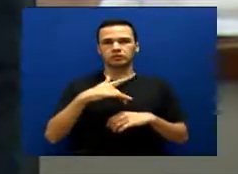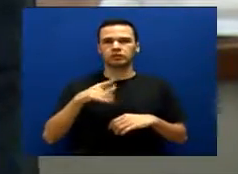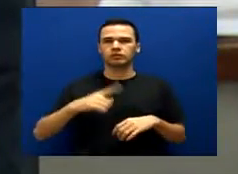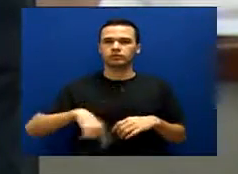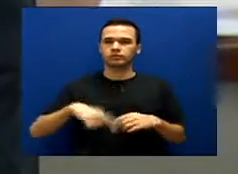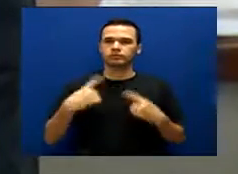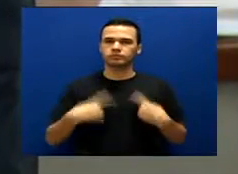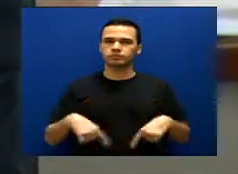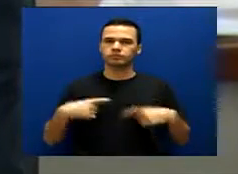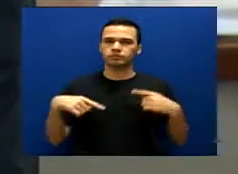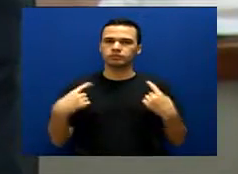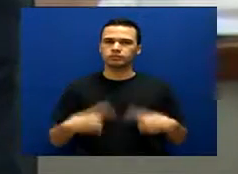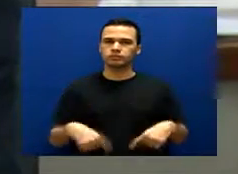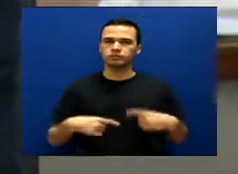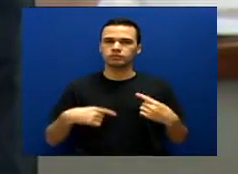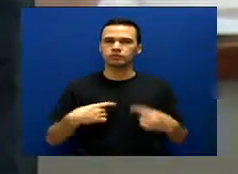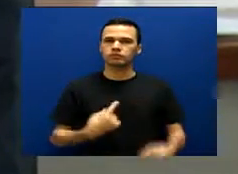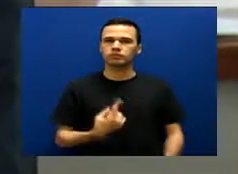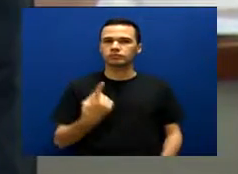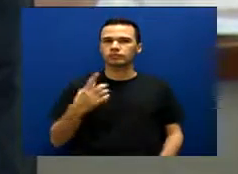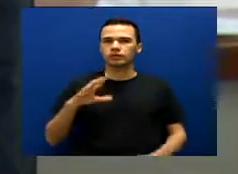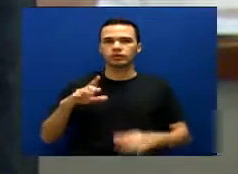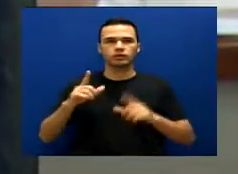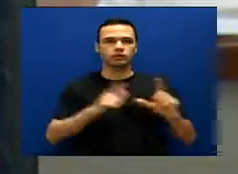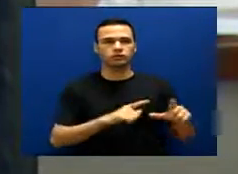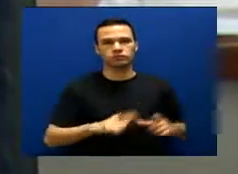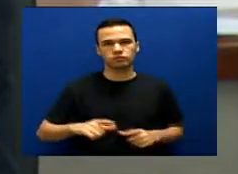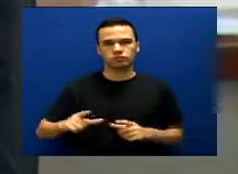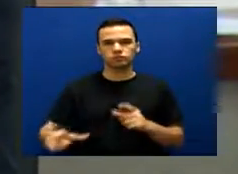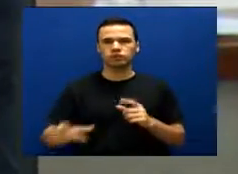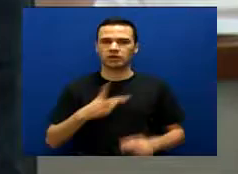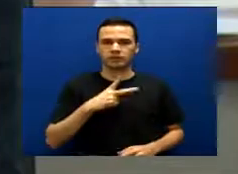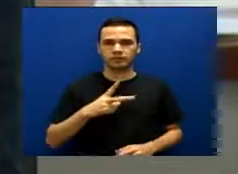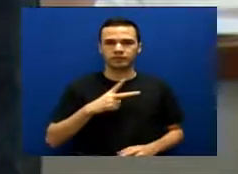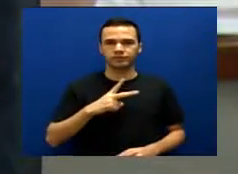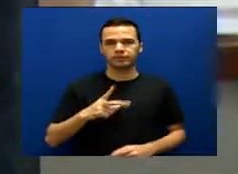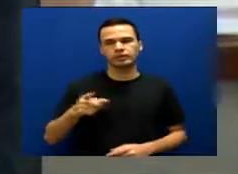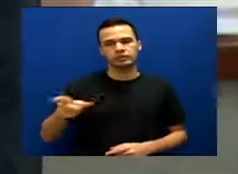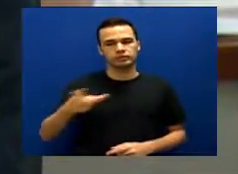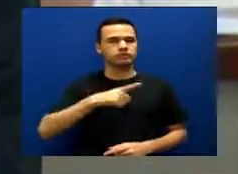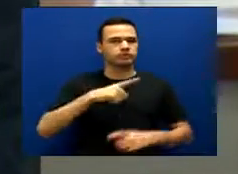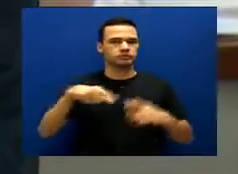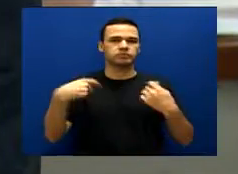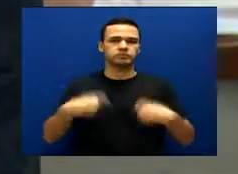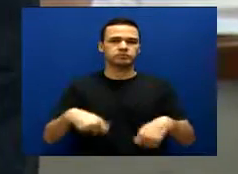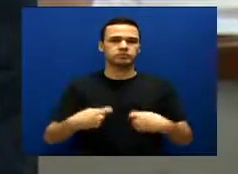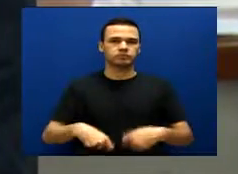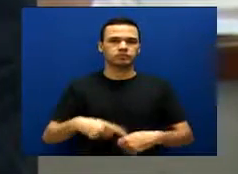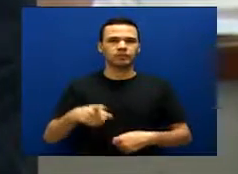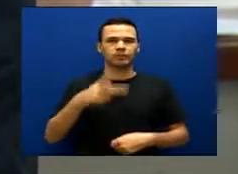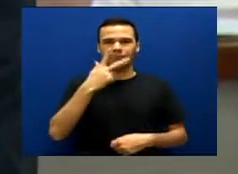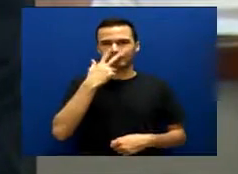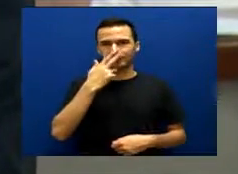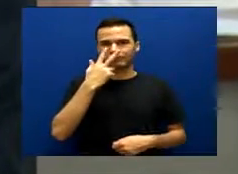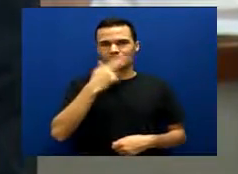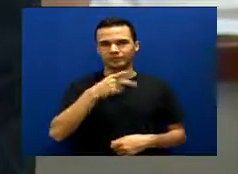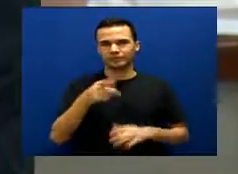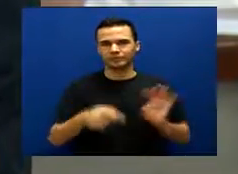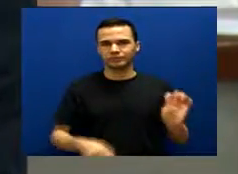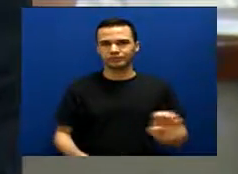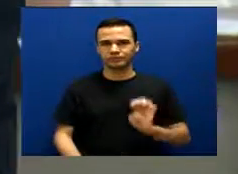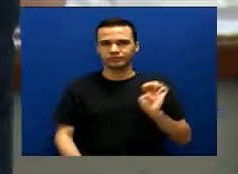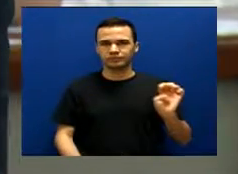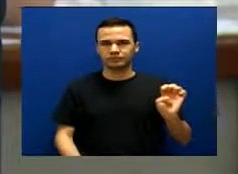está aqui discutindo uma coisa que em qualquer local privado teria que funcionar. Você parece que não consegue do